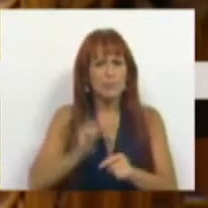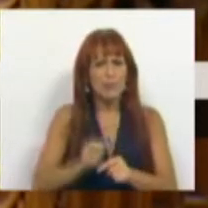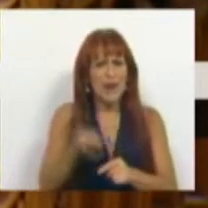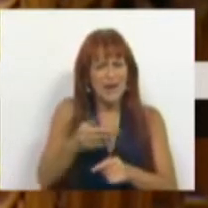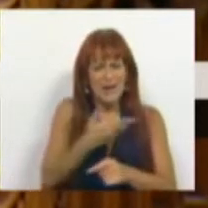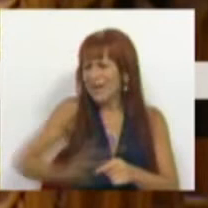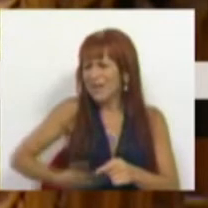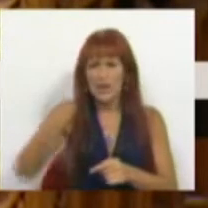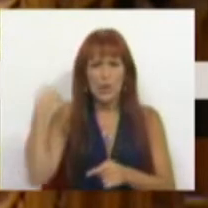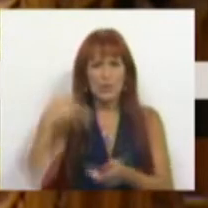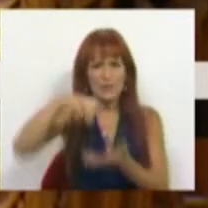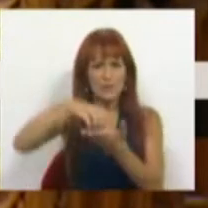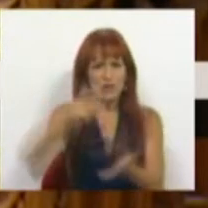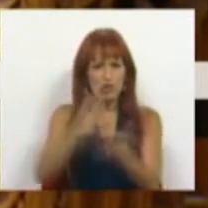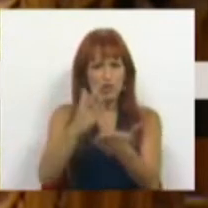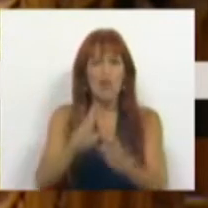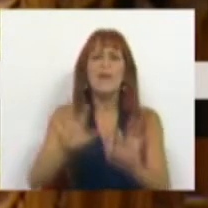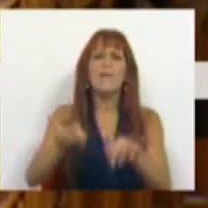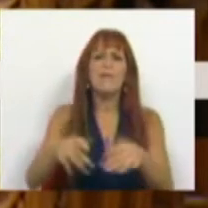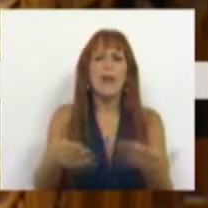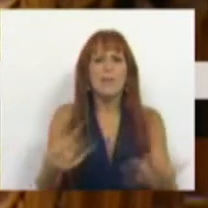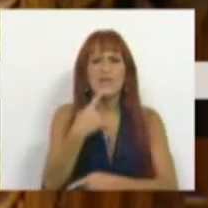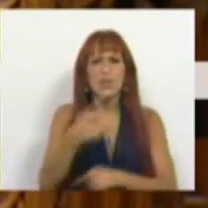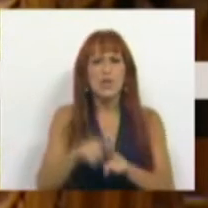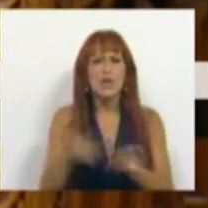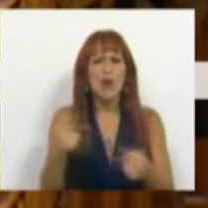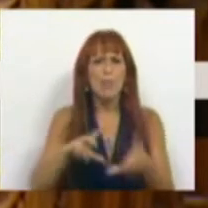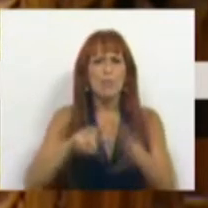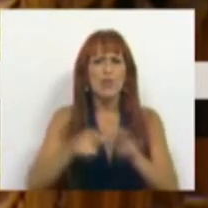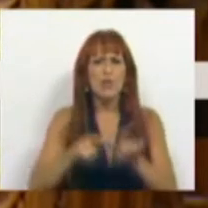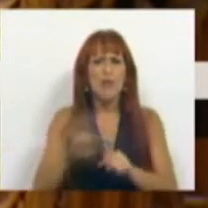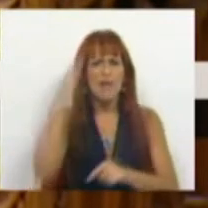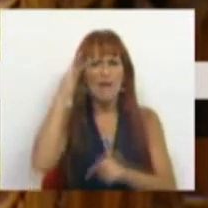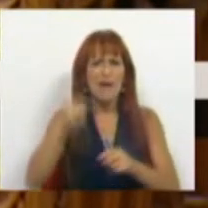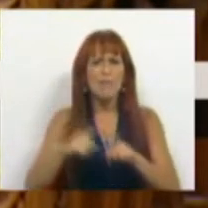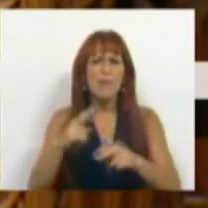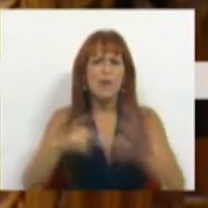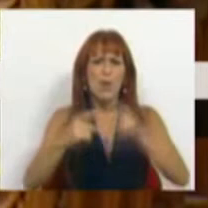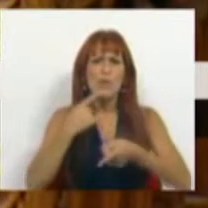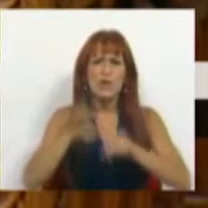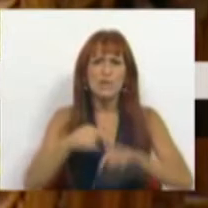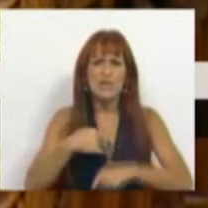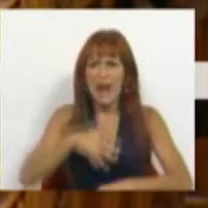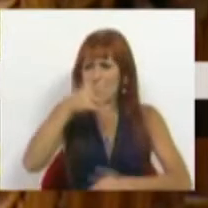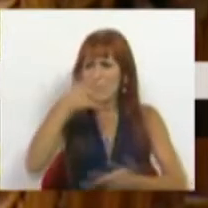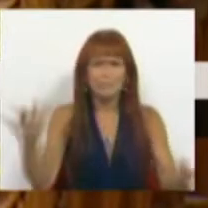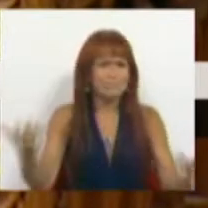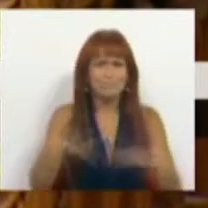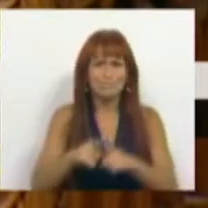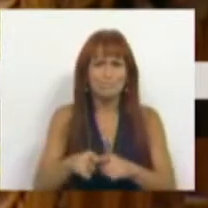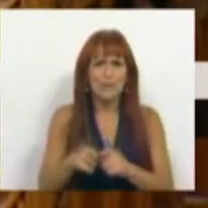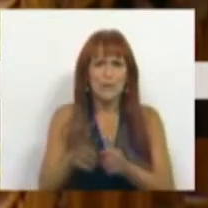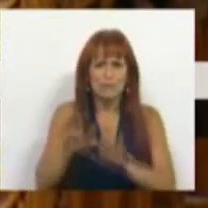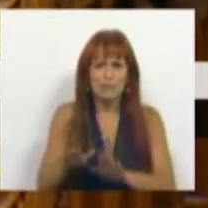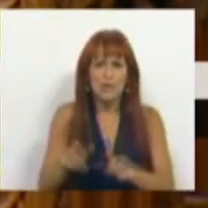antigo liceu. Por fim, importa referir que já houve um projeto previsto para a sua reabilitação, mas que lamentavelmente acabou por ser